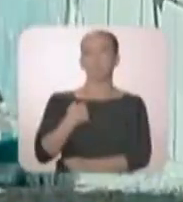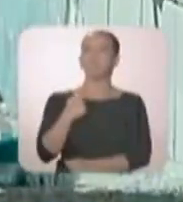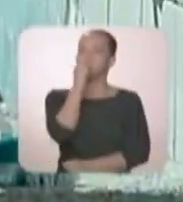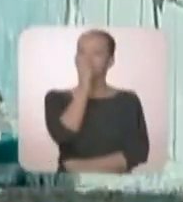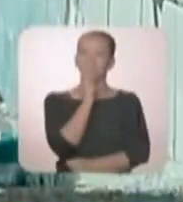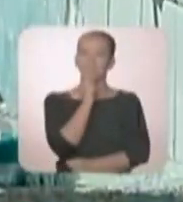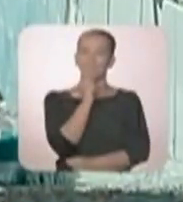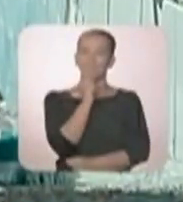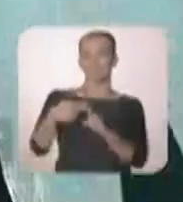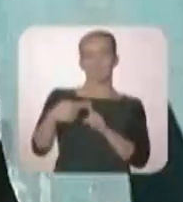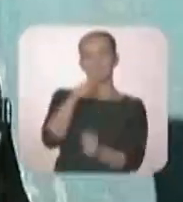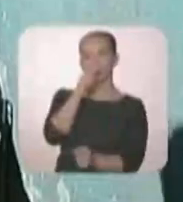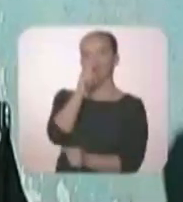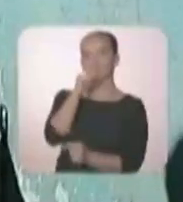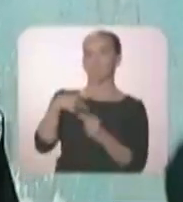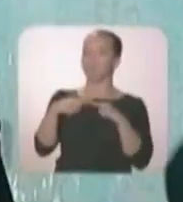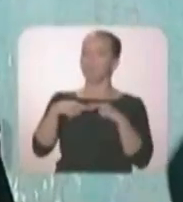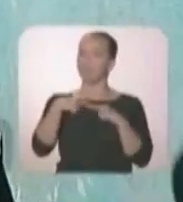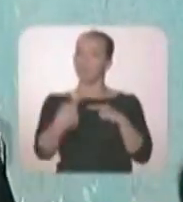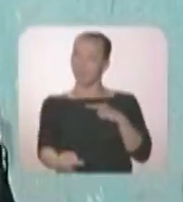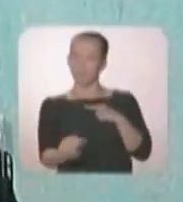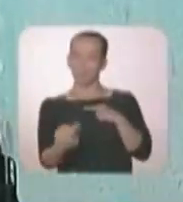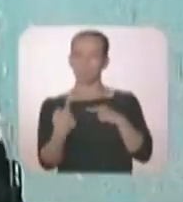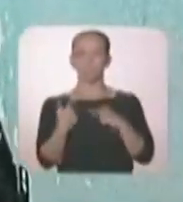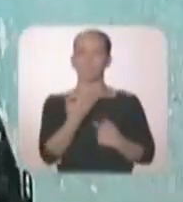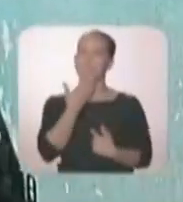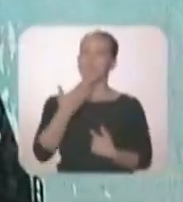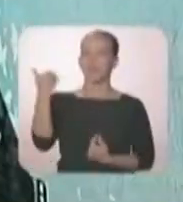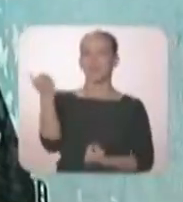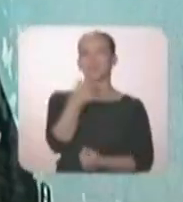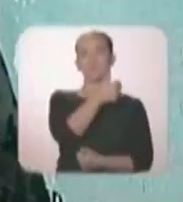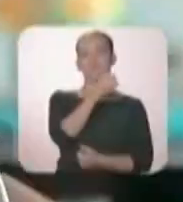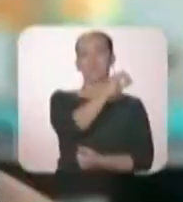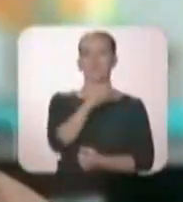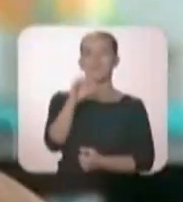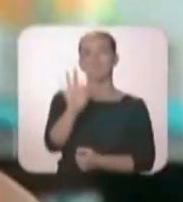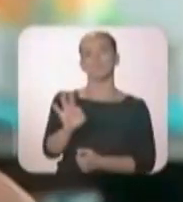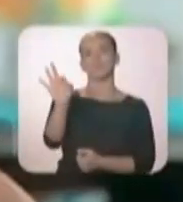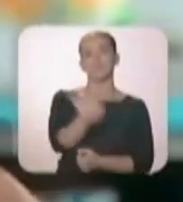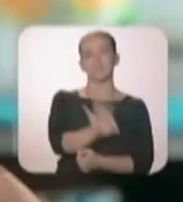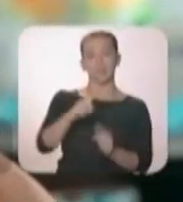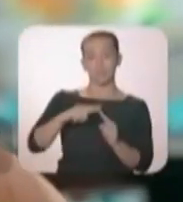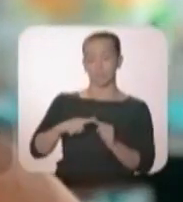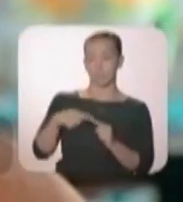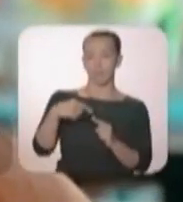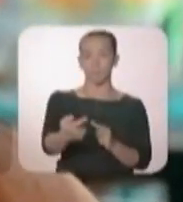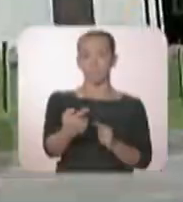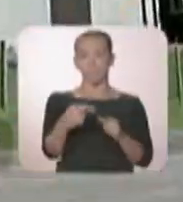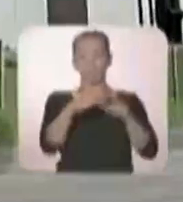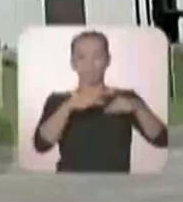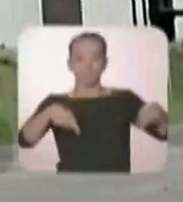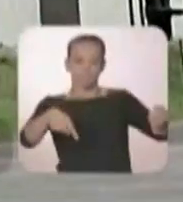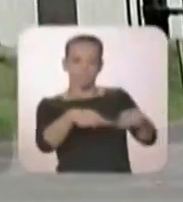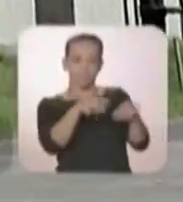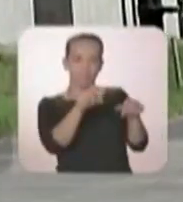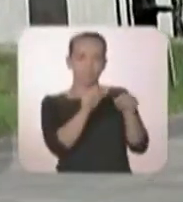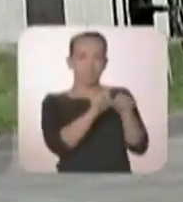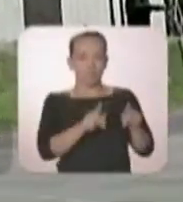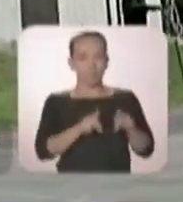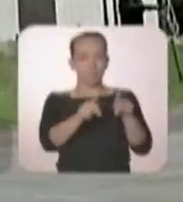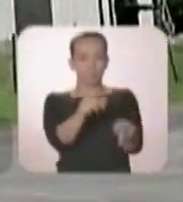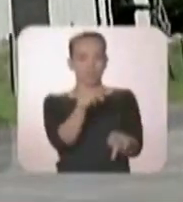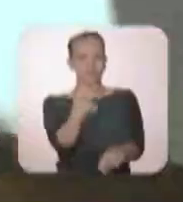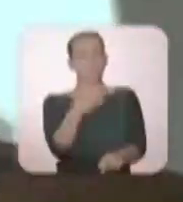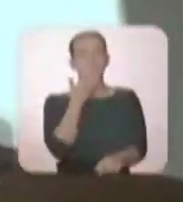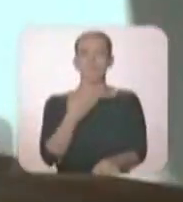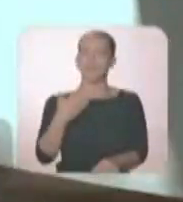muito sacrifício com água. Daí depois, de um tempo pra cá, a gente melhorou 100%. Depois que o reservatório foi feito ali na Ponte